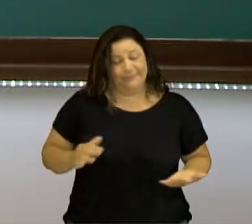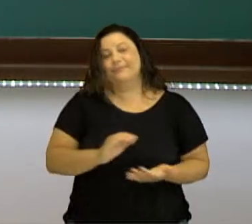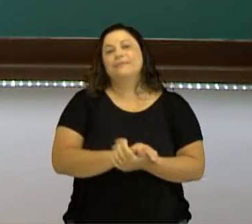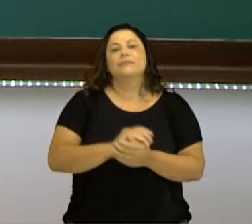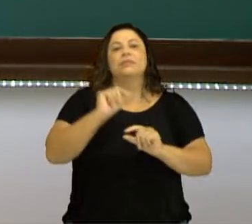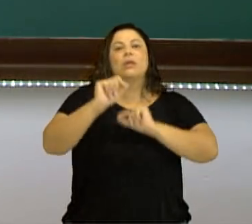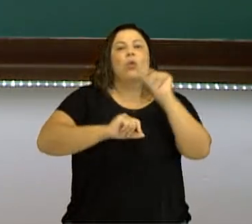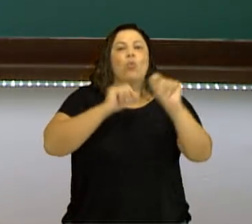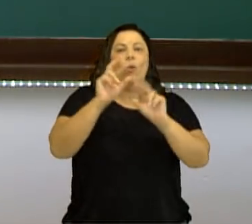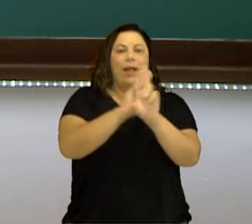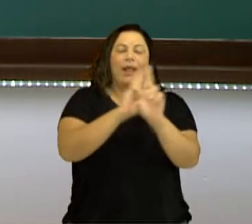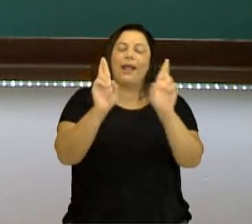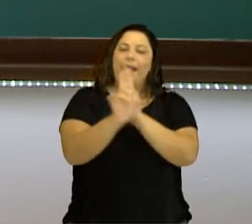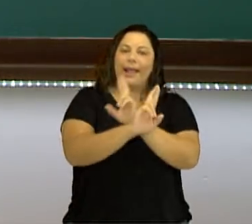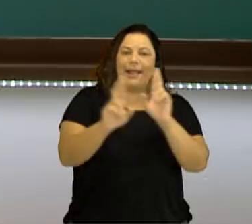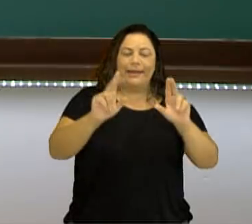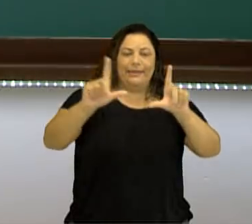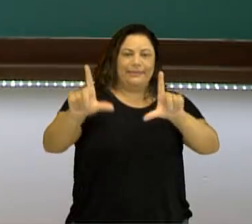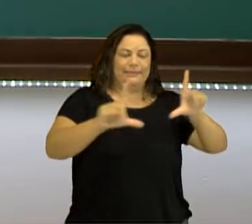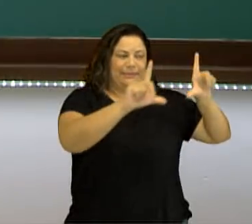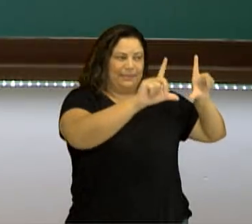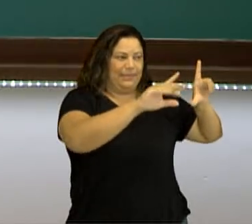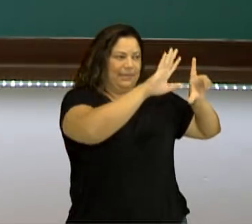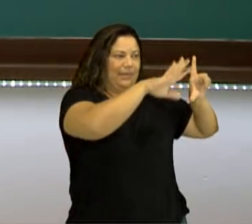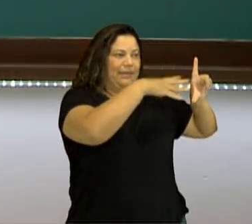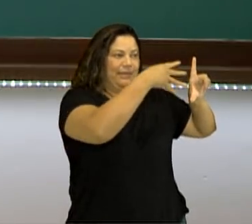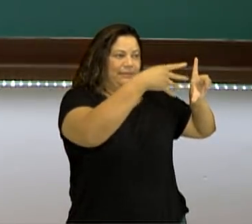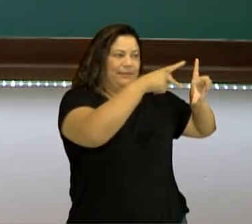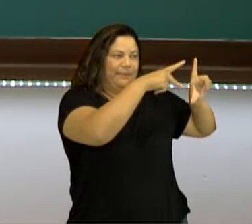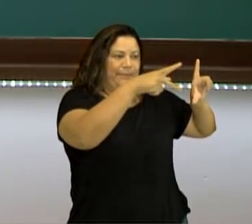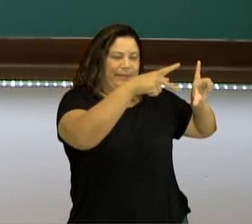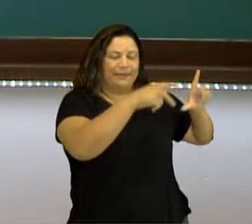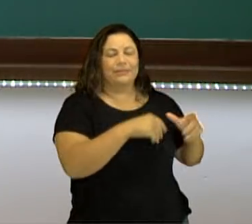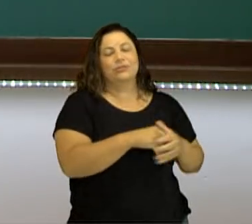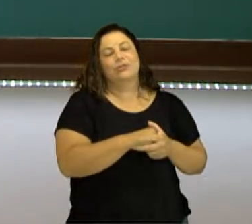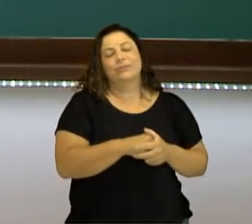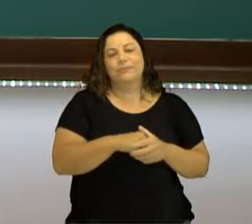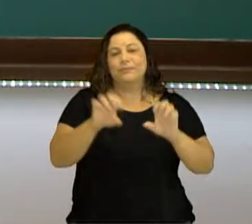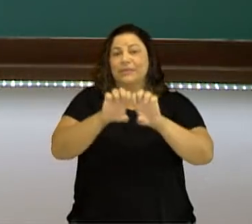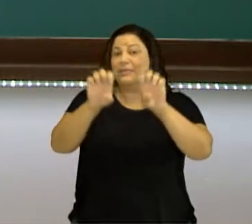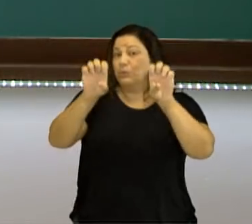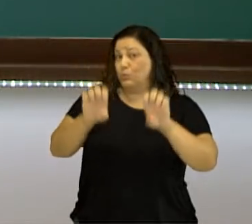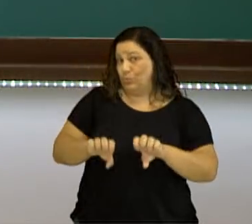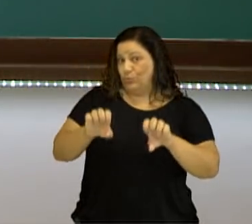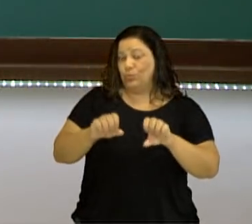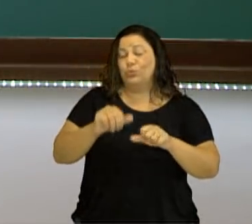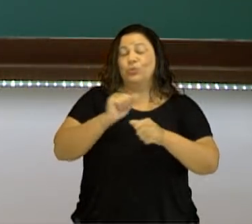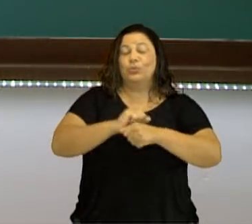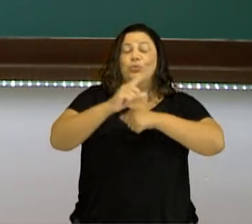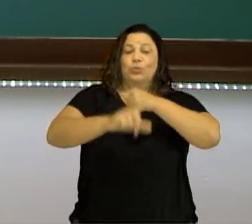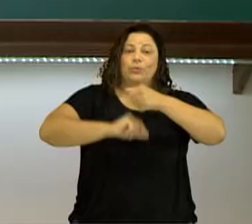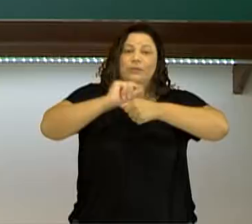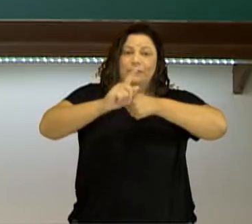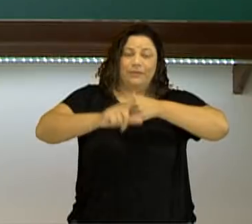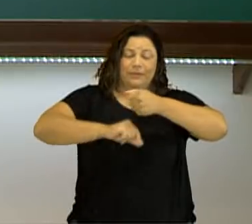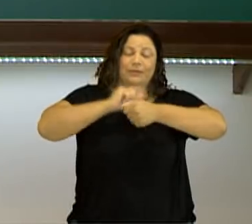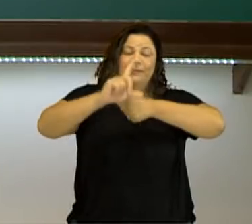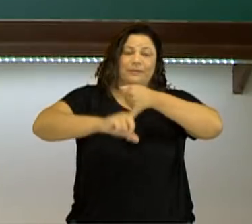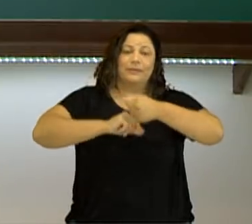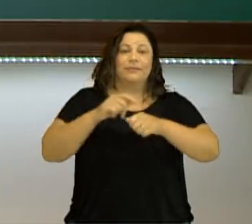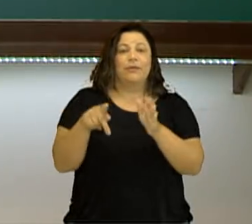é a relação entre tabela periódica e estrutura atômica? Lembrando que estrutura atômica, as estruturas que formam o átomo